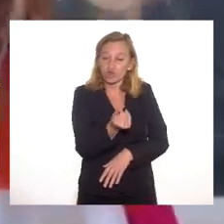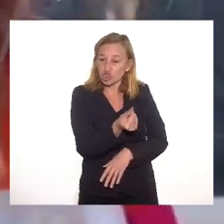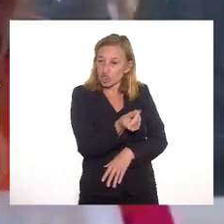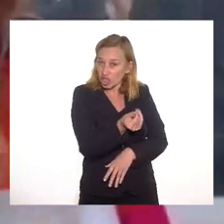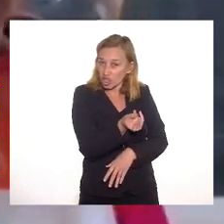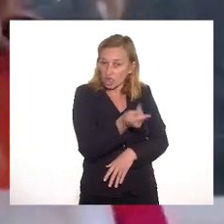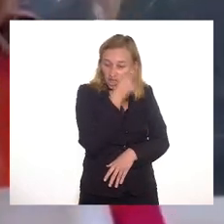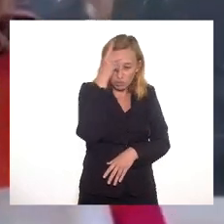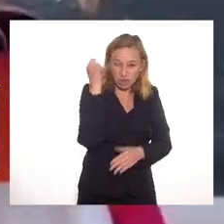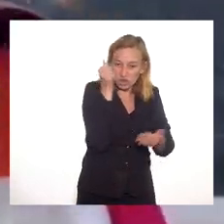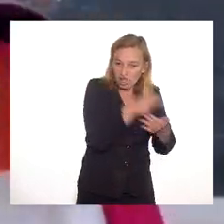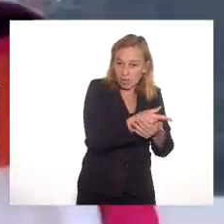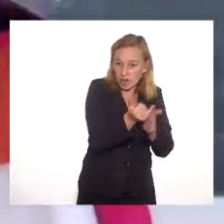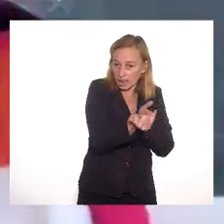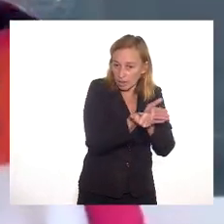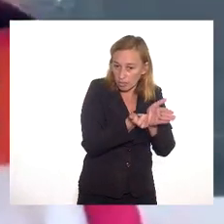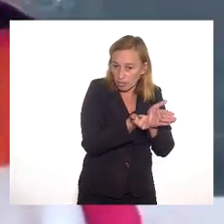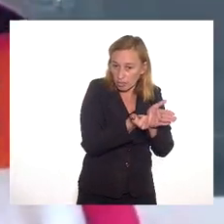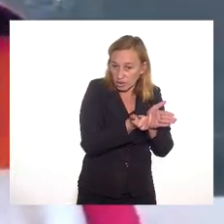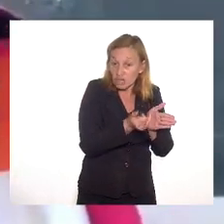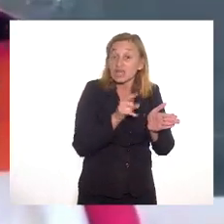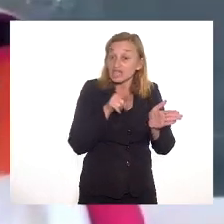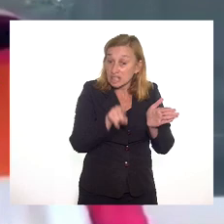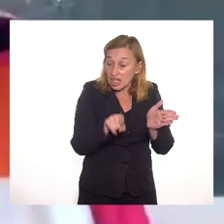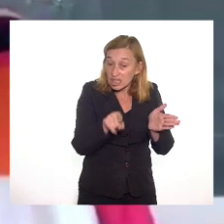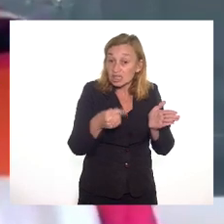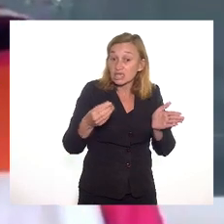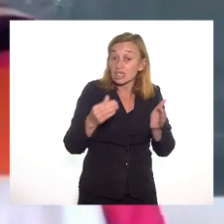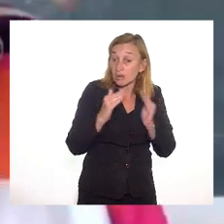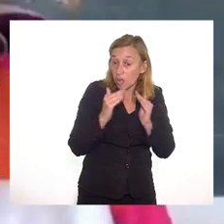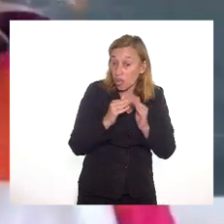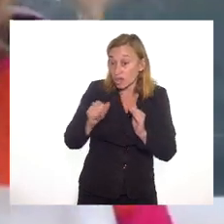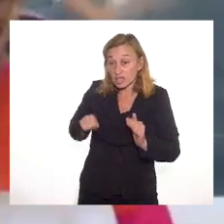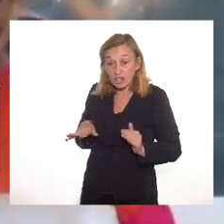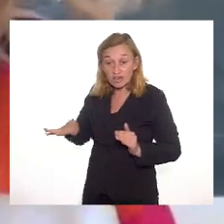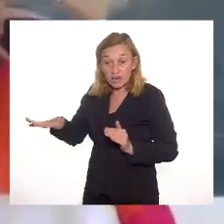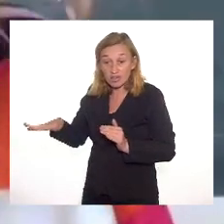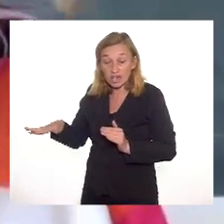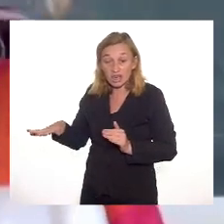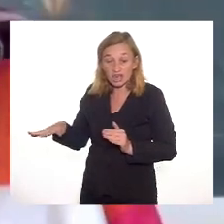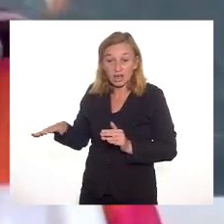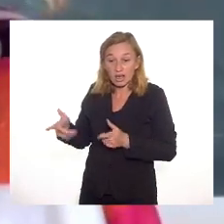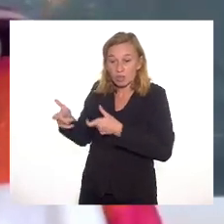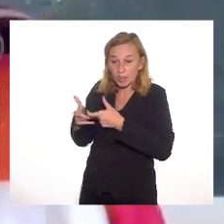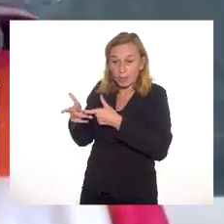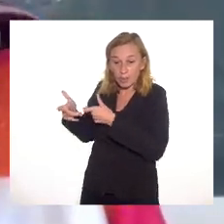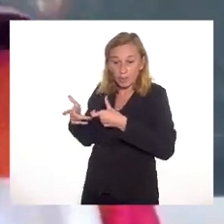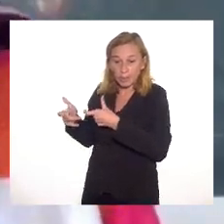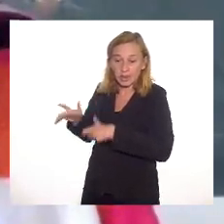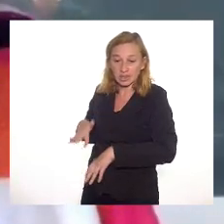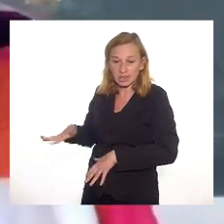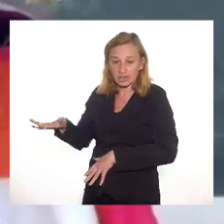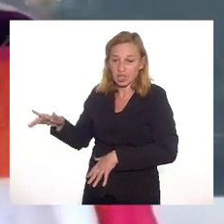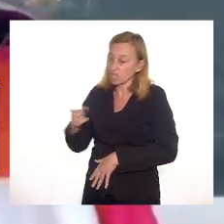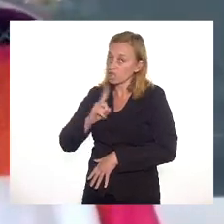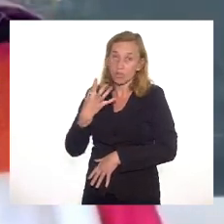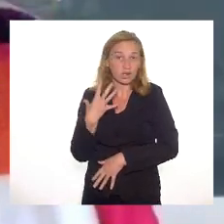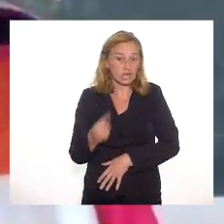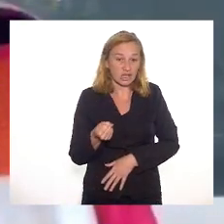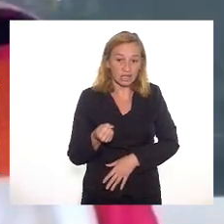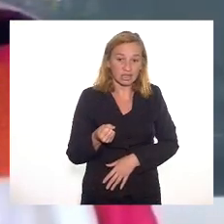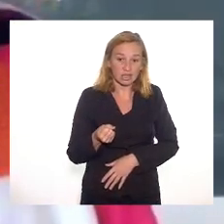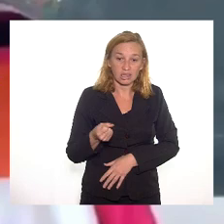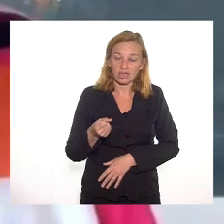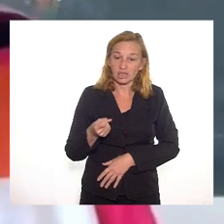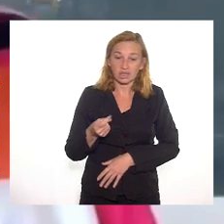das pessoas que pagam impostos, inclusive desses que moram na favela, para atacar terror nos becos e vielas. Não vou admitir e